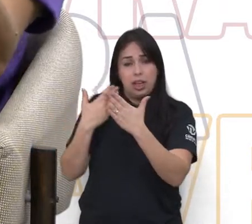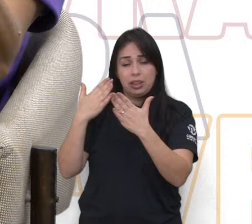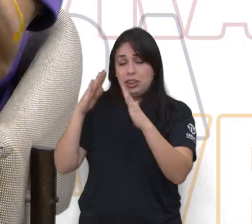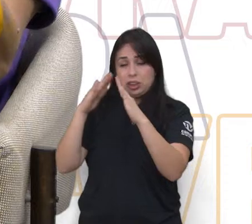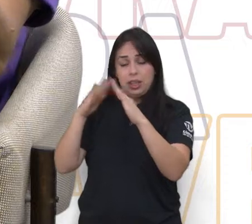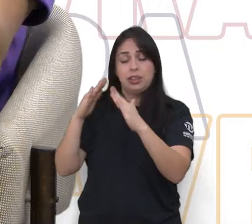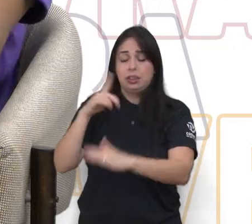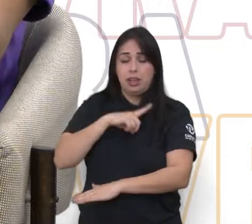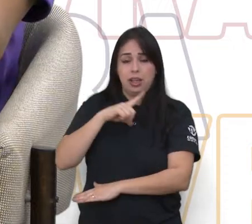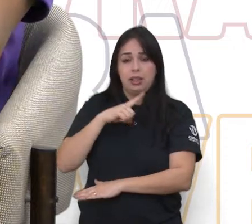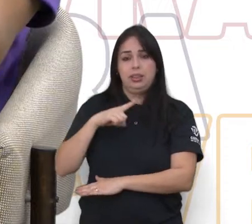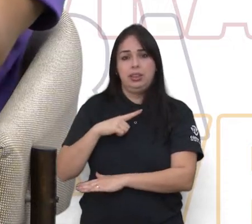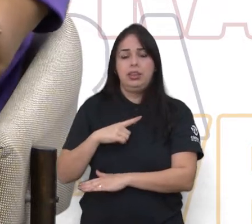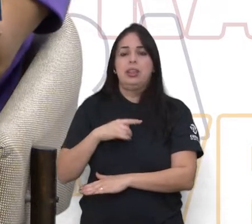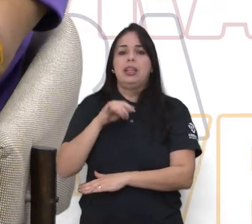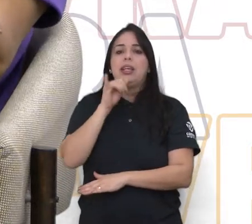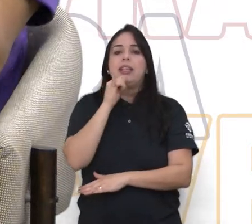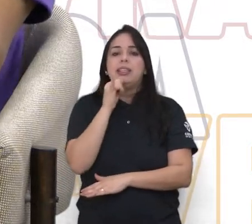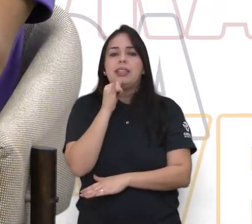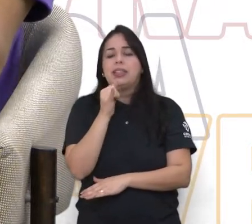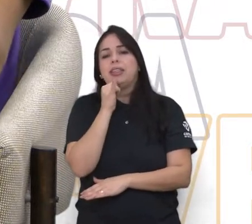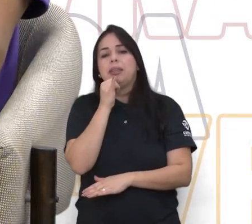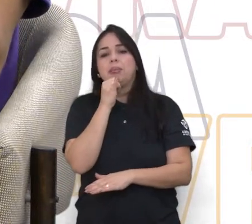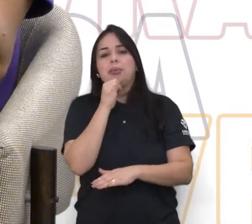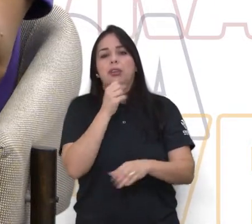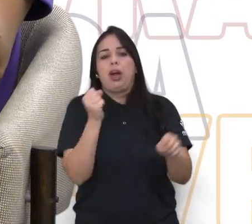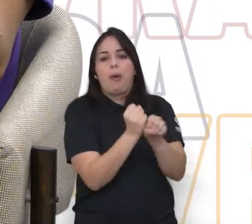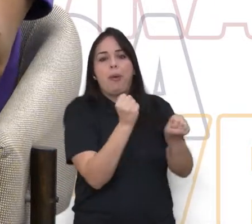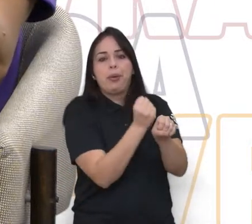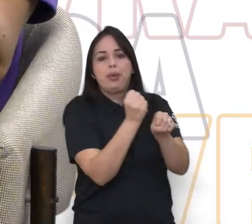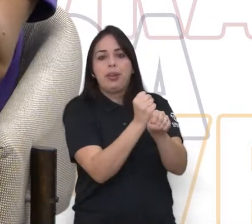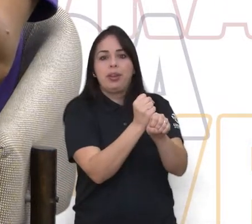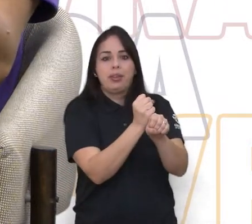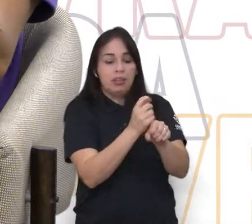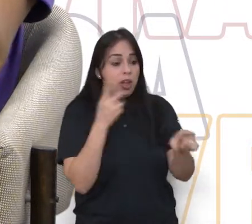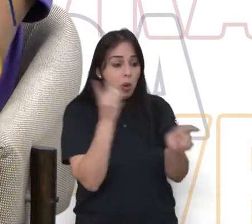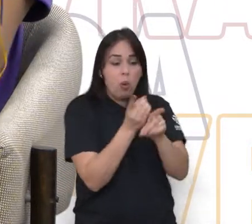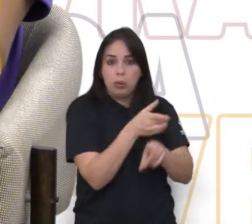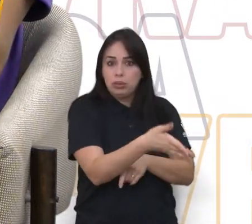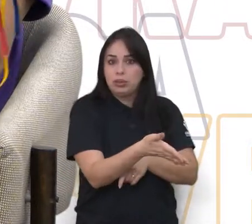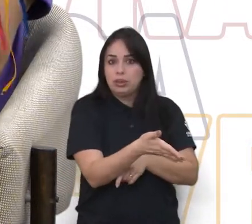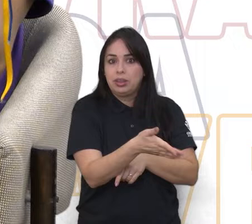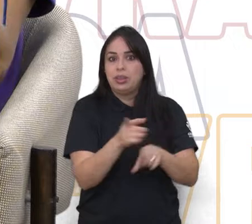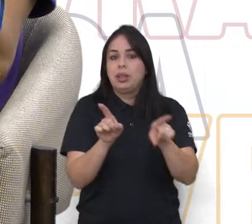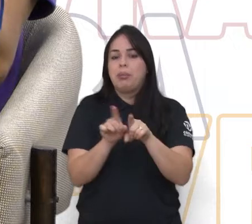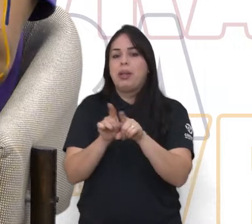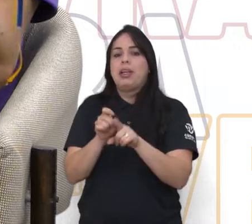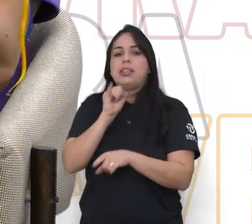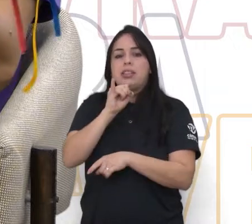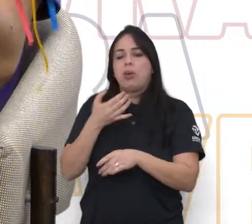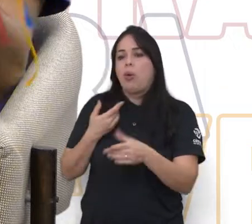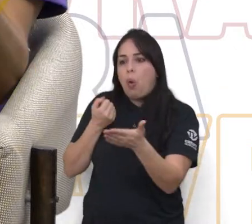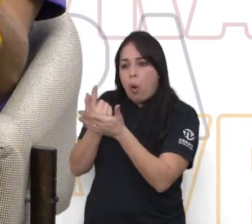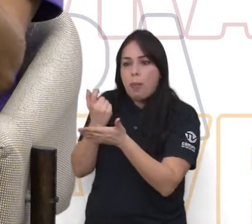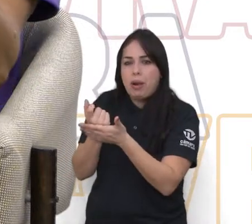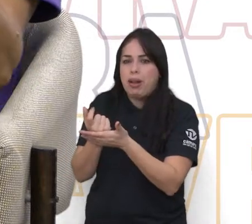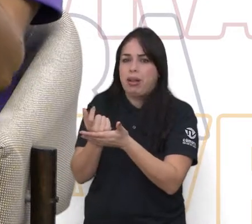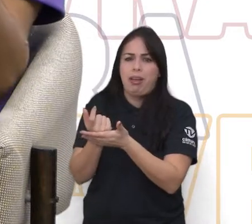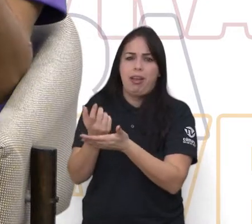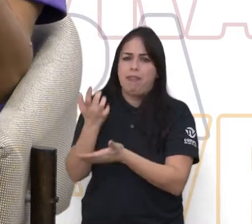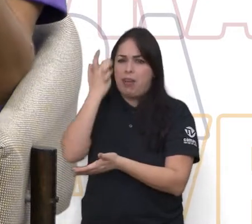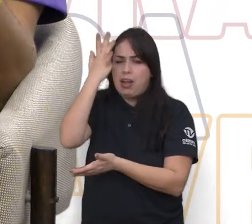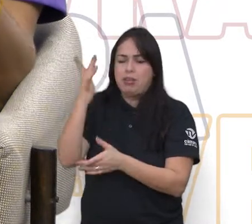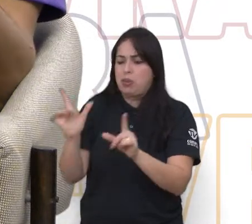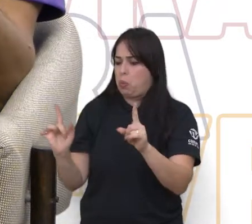um pedacinho disso aqui em casa. Se não tiver também, for comprar isso aqui, ou no ferro velho, você vai encontrar isso aqui muito acessível. Eu uso só